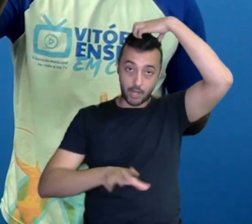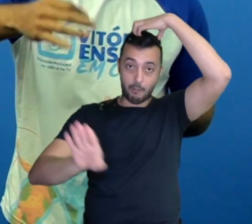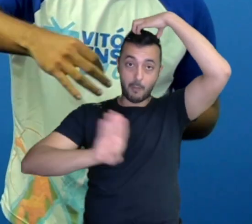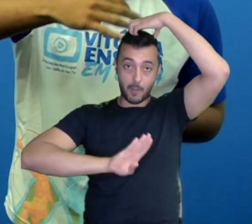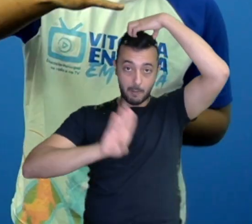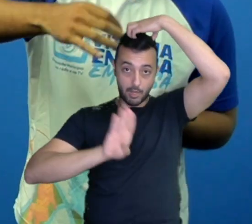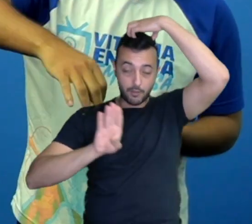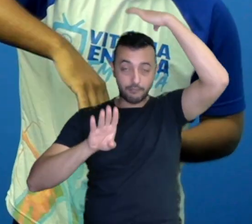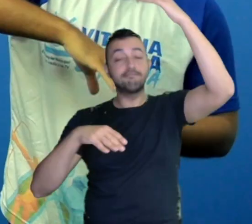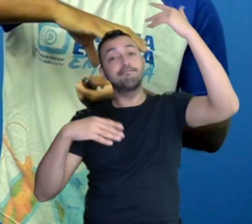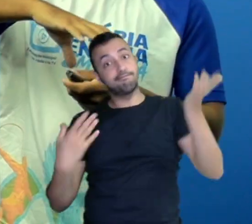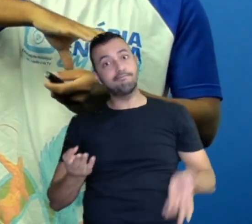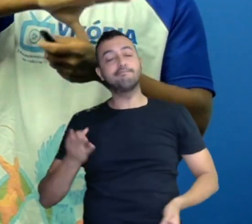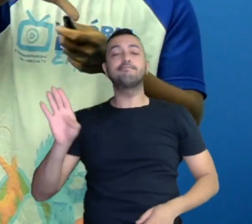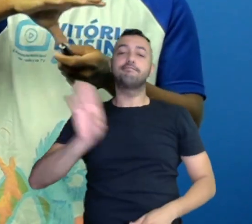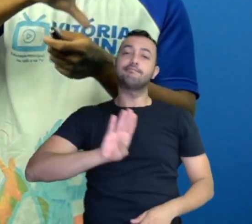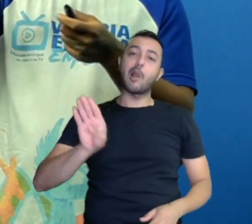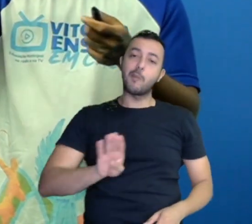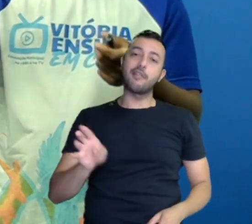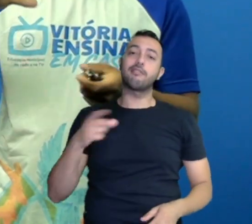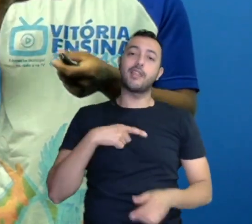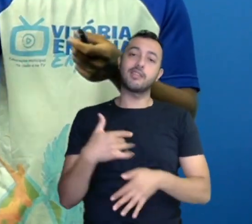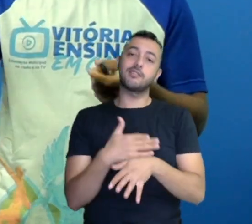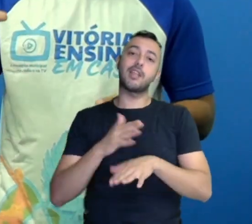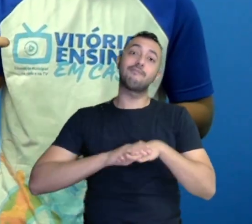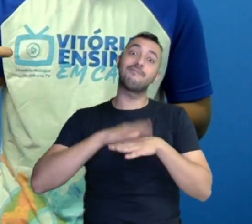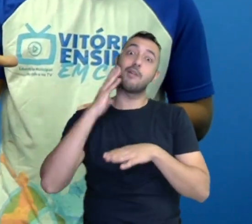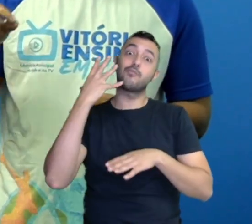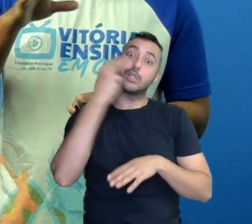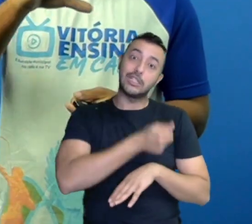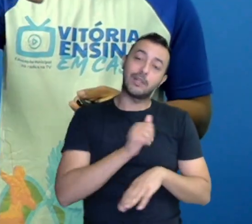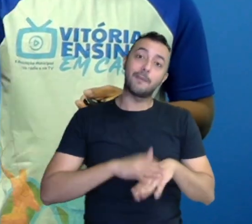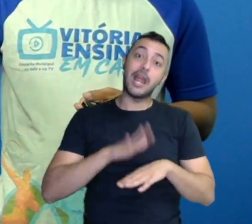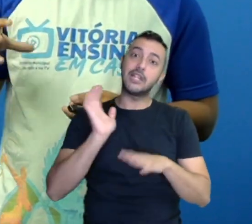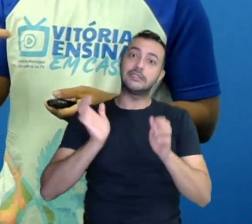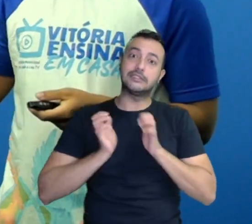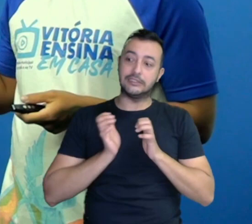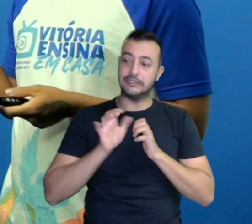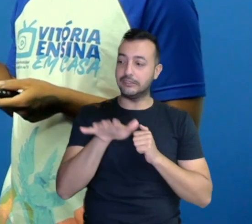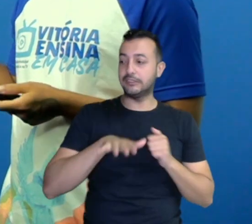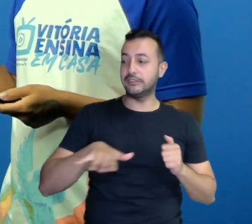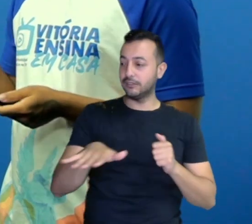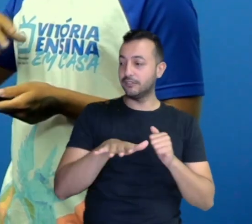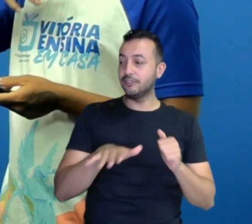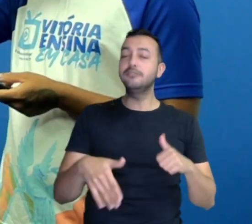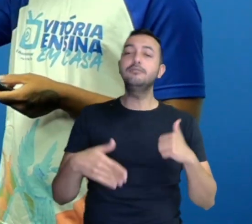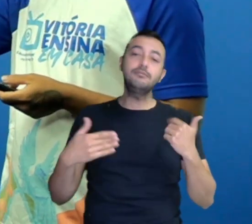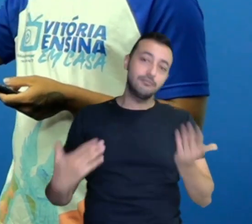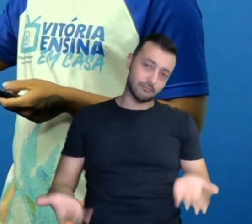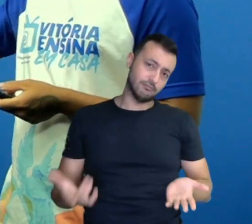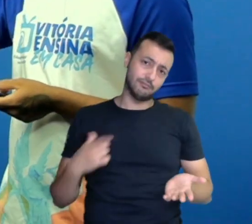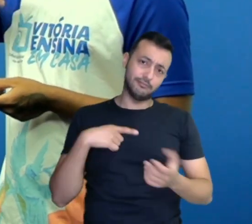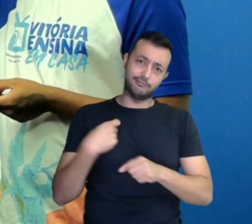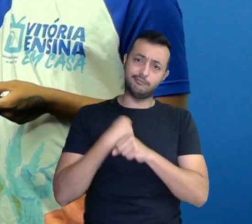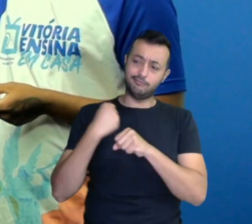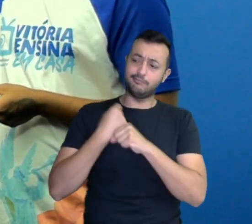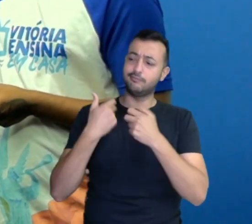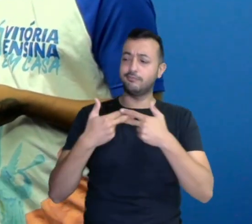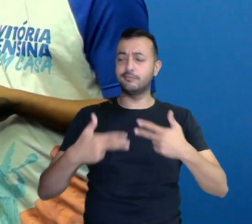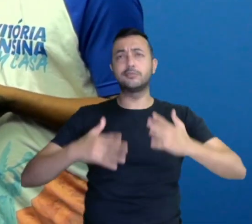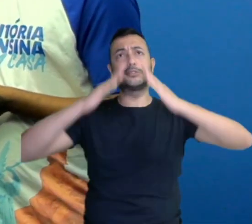nesse período aí, a Babilônia, ela se tornou uma das cidades mais belas e mais ricas daquela região, né? Teve várias